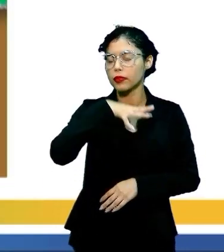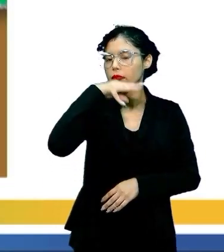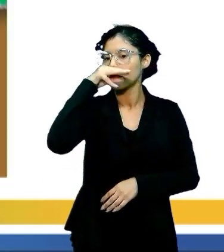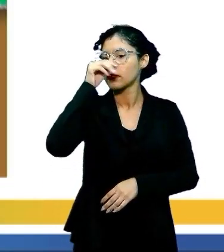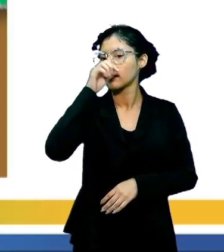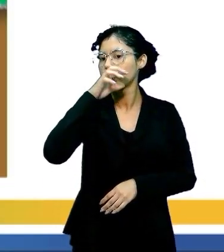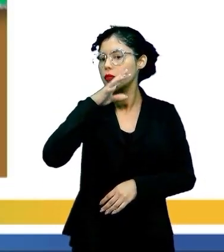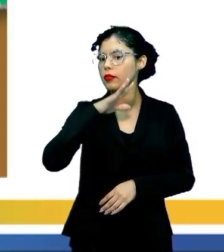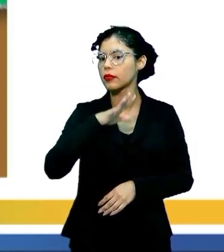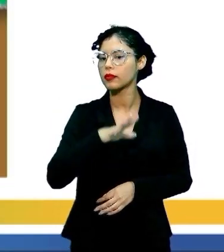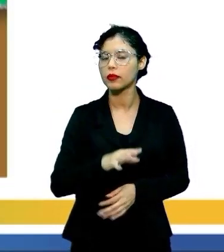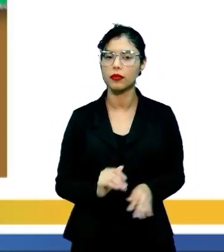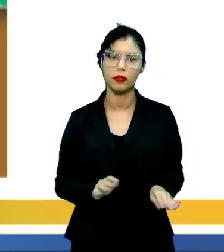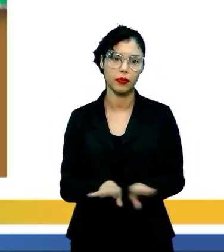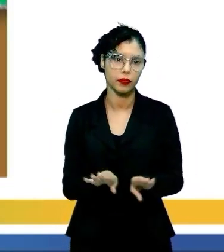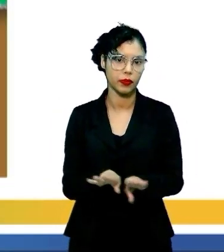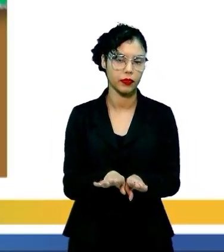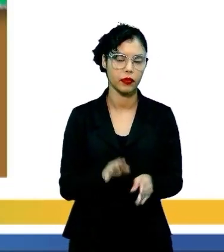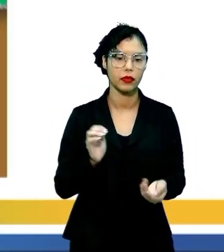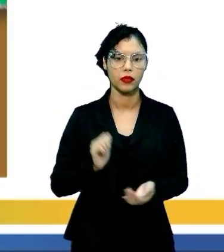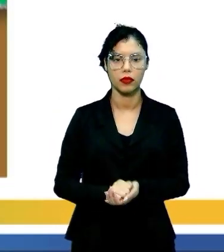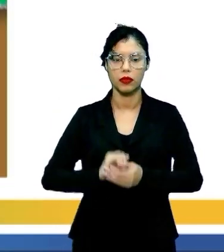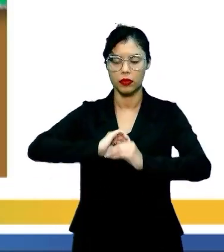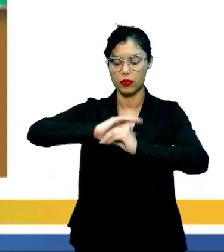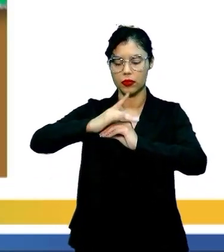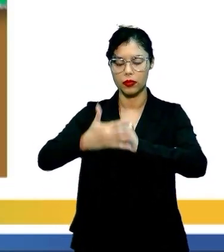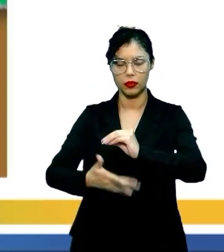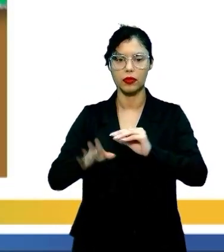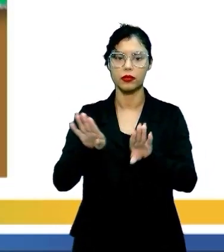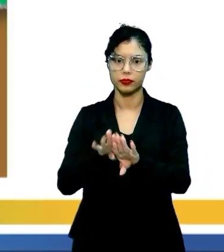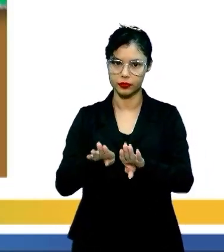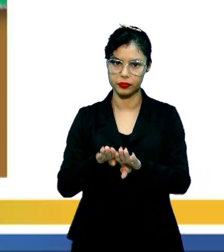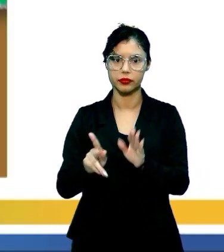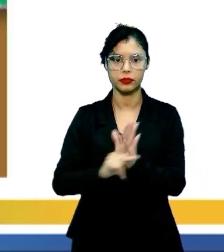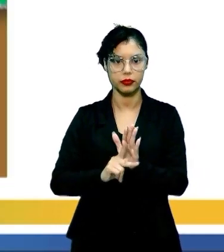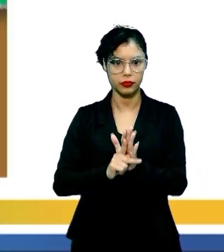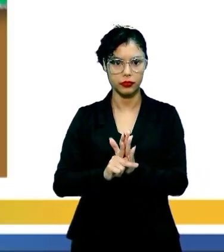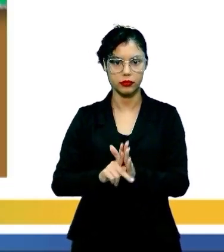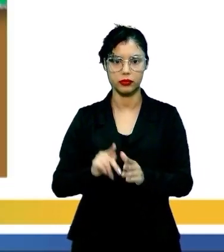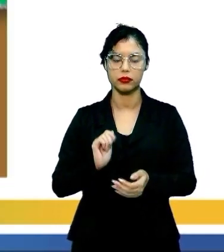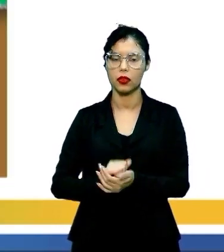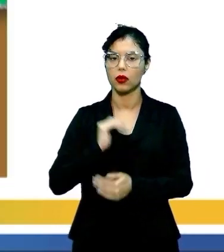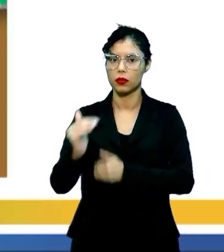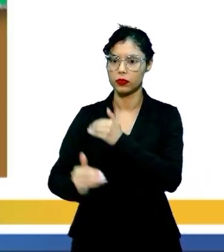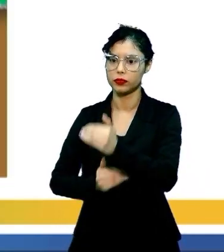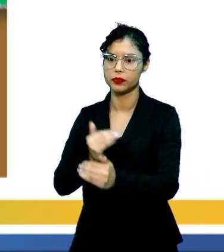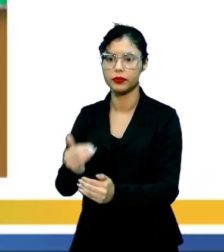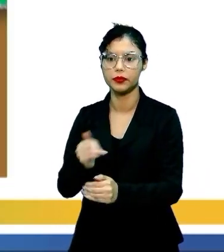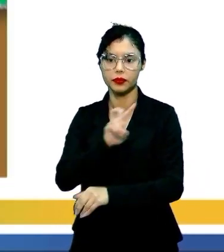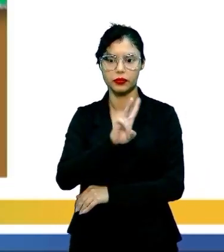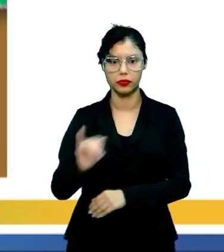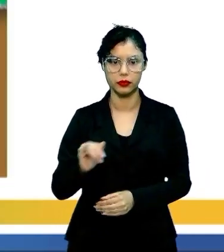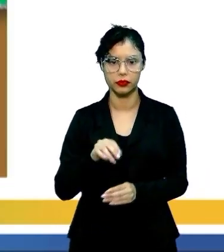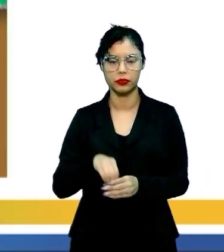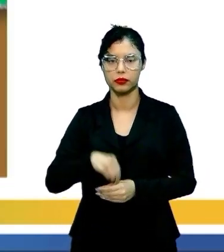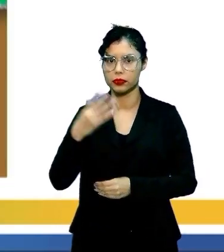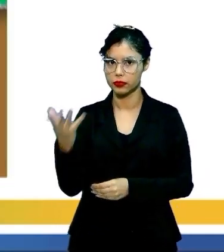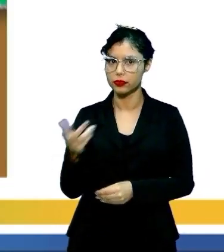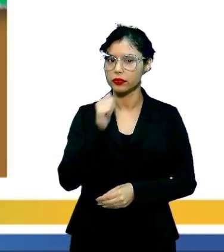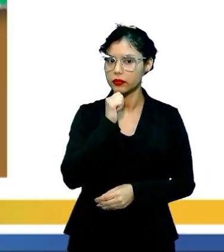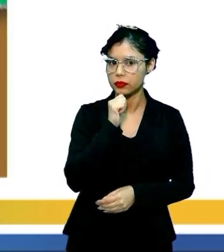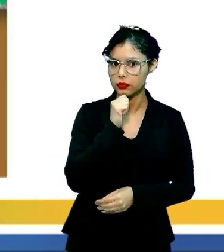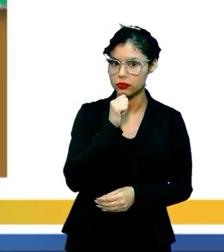respiração. Esse oxigênio está na atmosfera também. A partir de que processo ele vai ser lançado